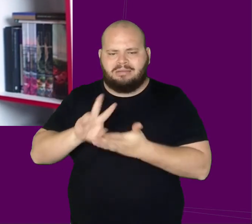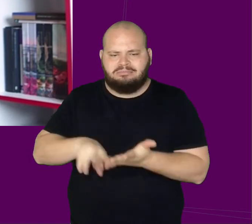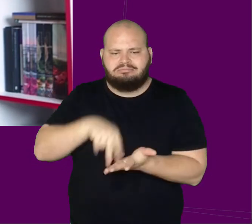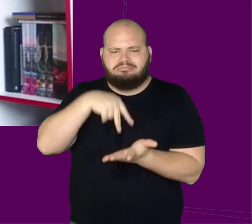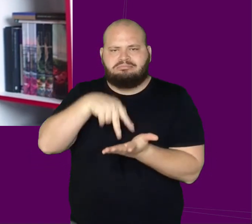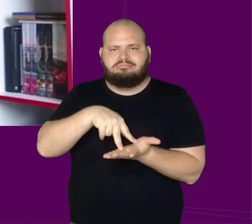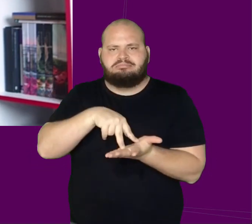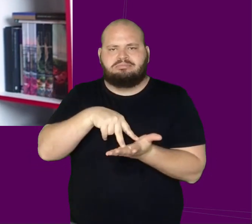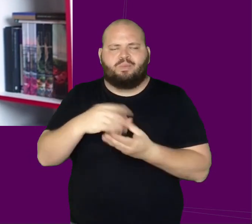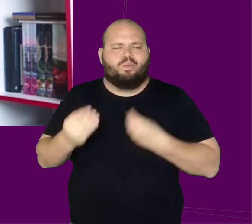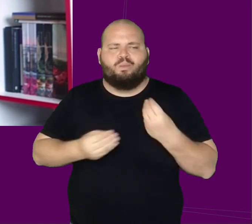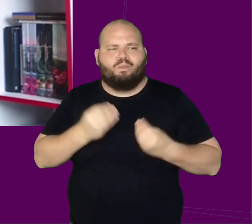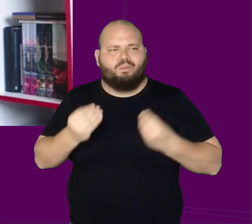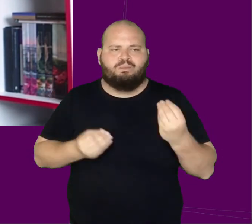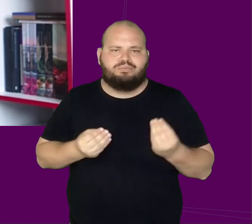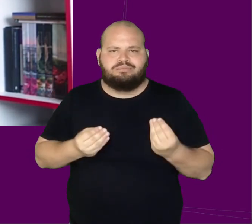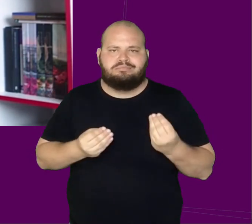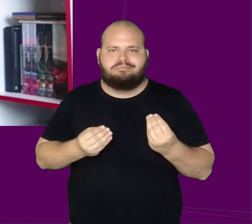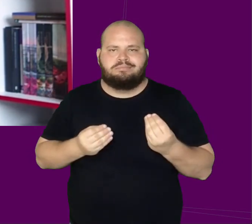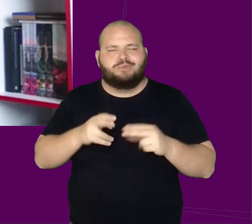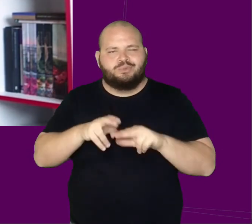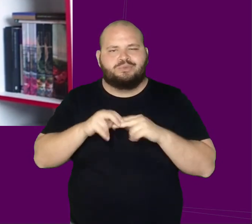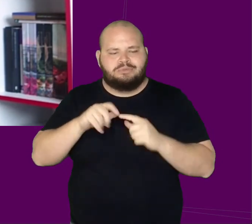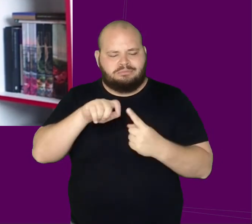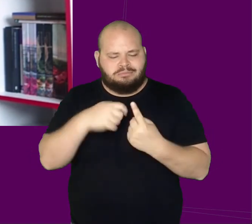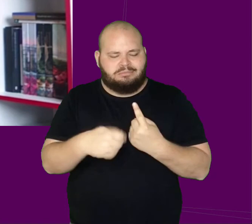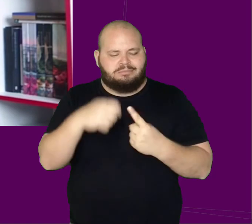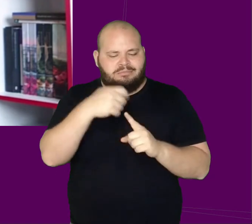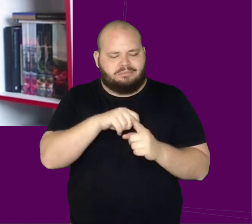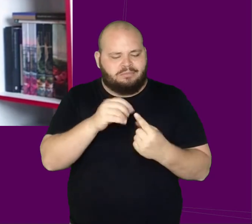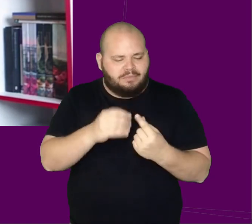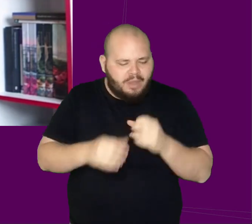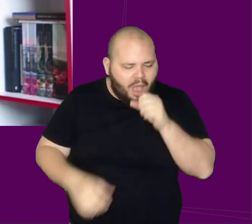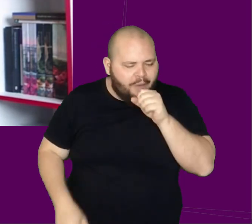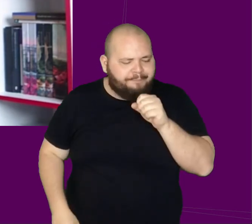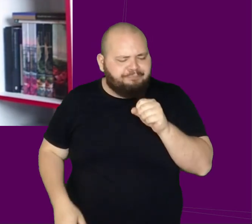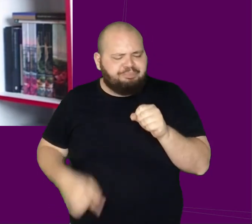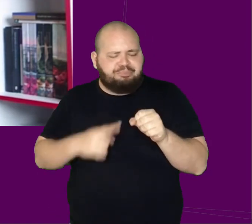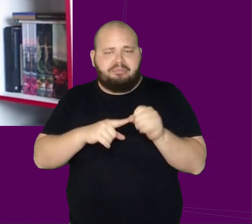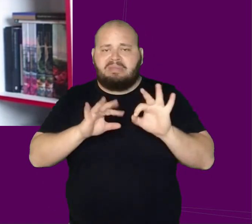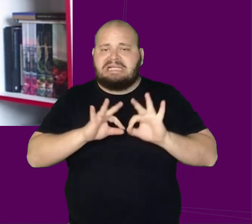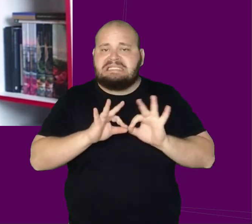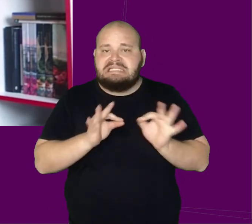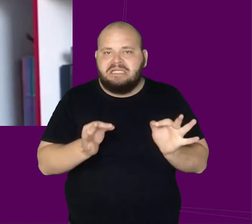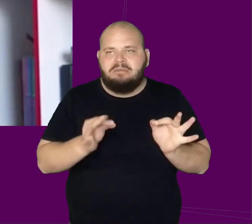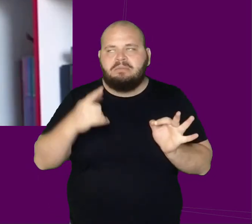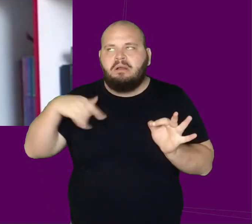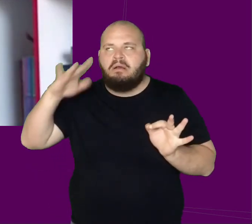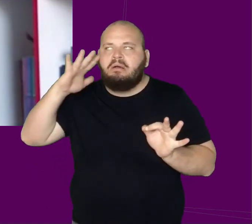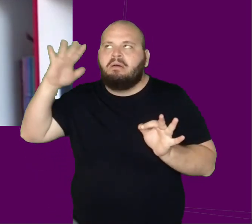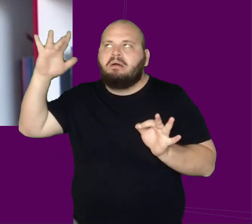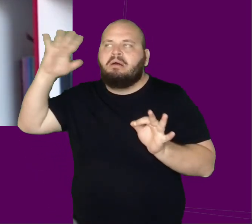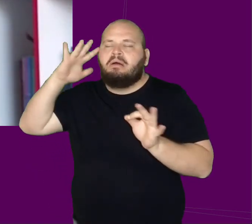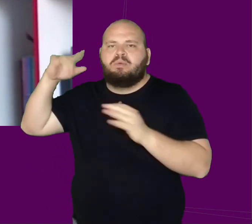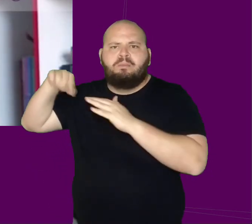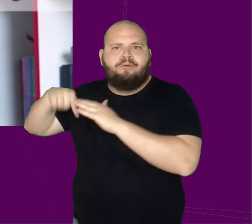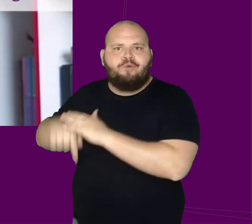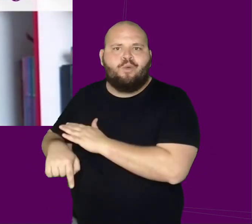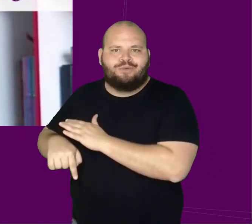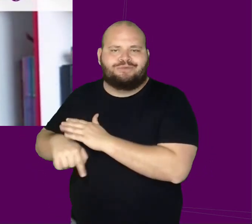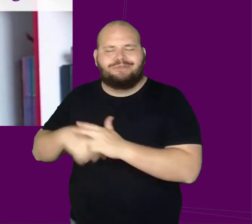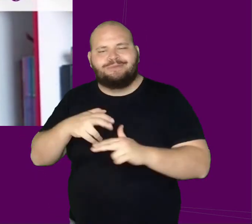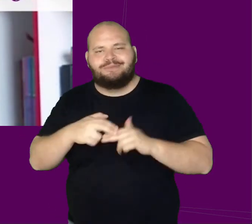carne? Então, o fato de comer banana cresce em algo muito grande, né? E ela vai terminar o livro